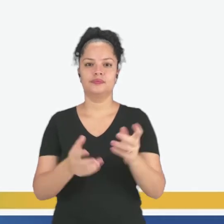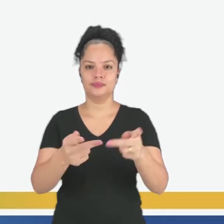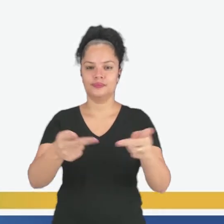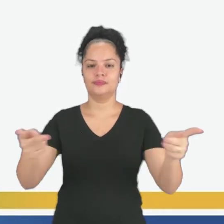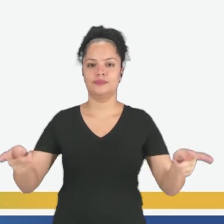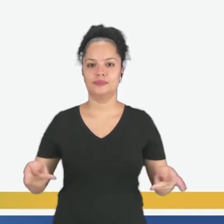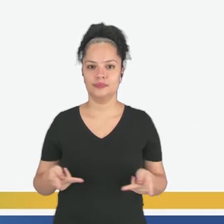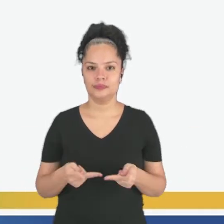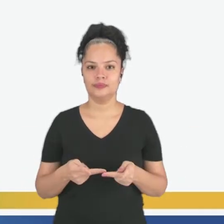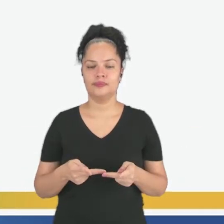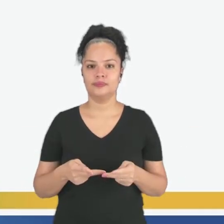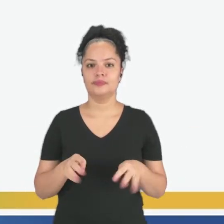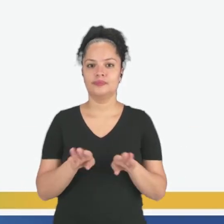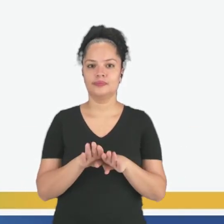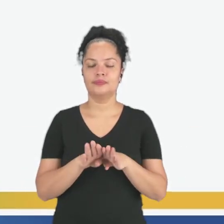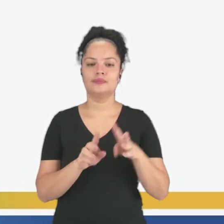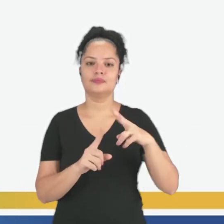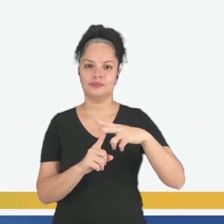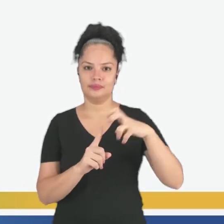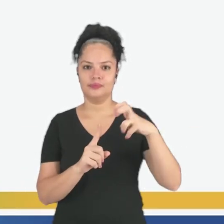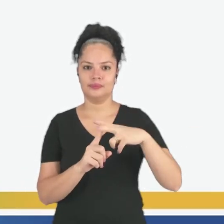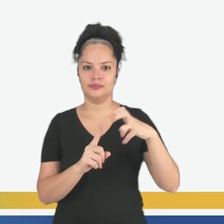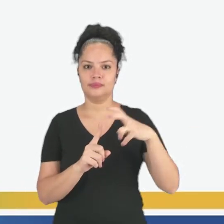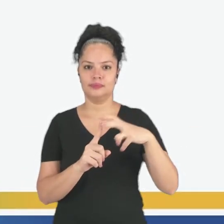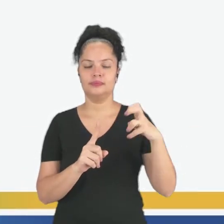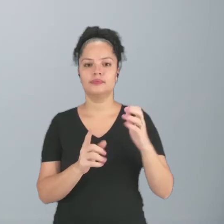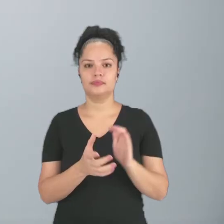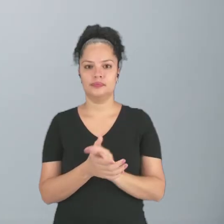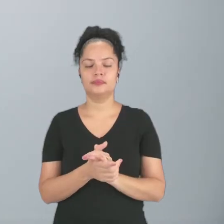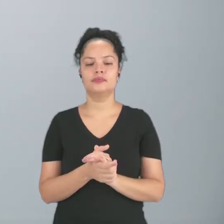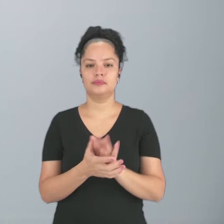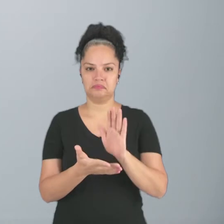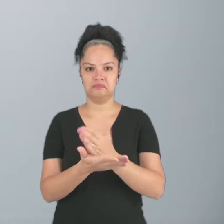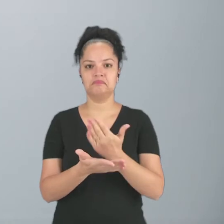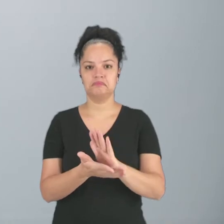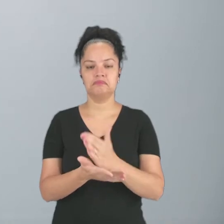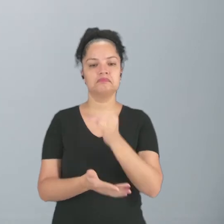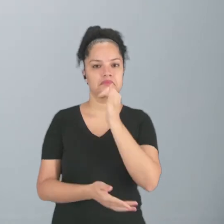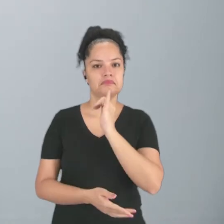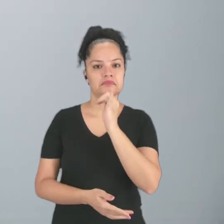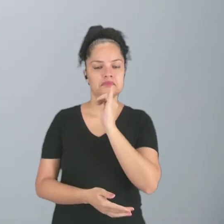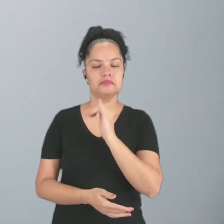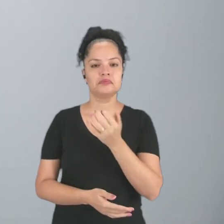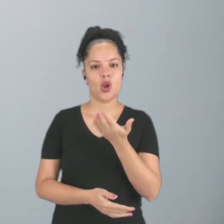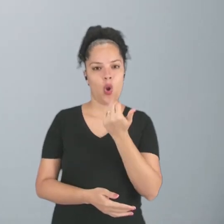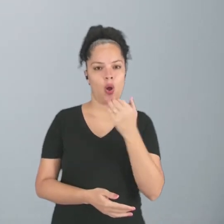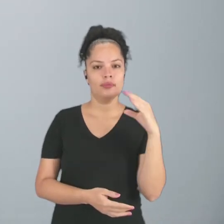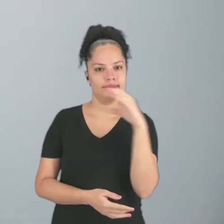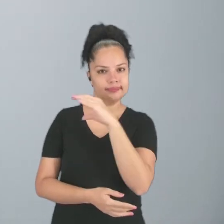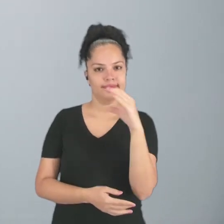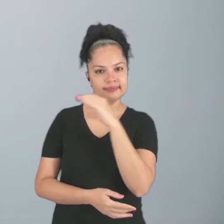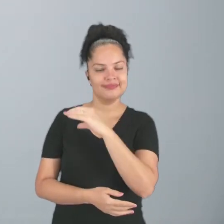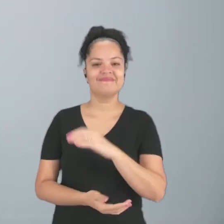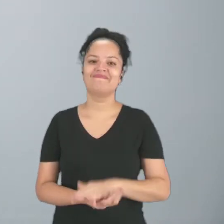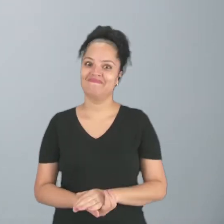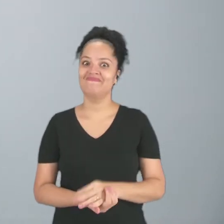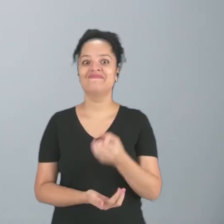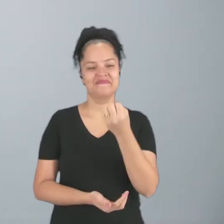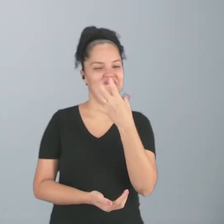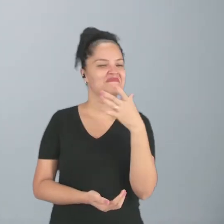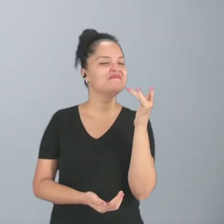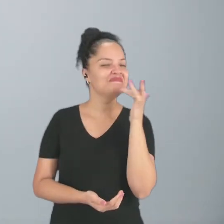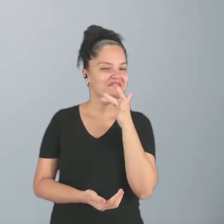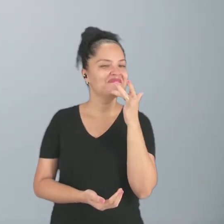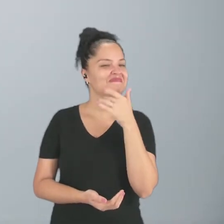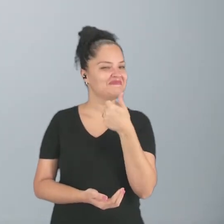pizza e temos soda, que é o refrigerante. Então são só alguns exemplos de fast food. Bom, né? Muito